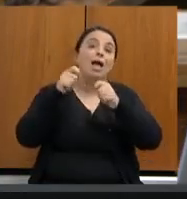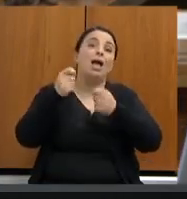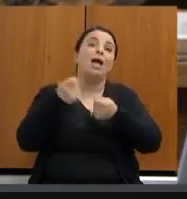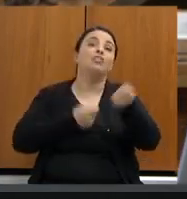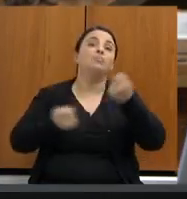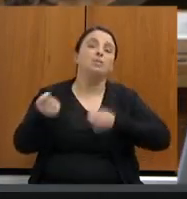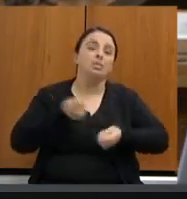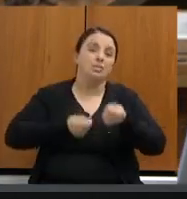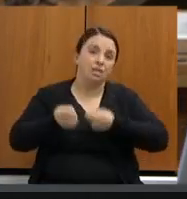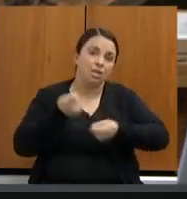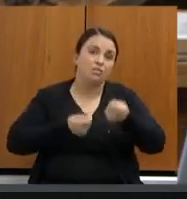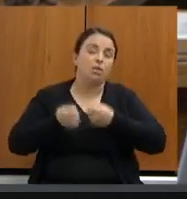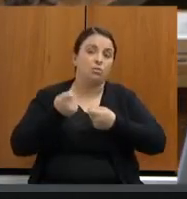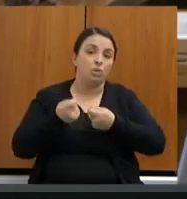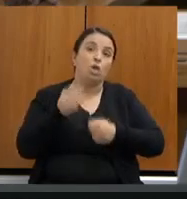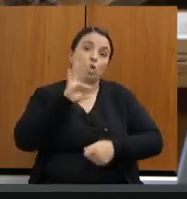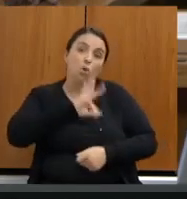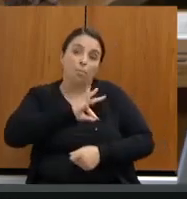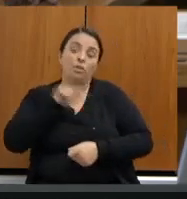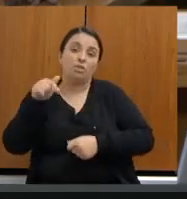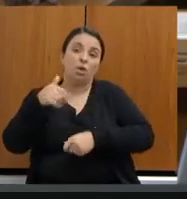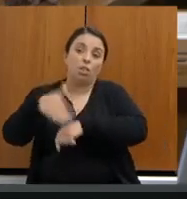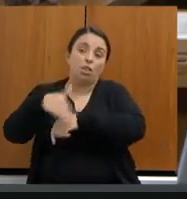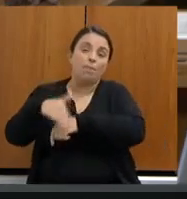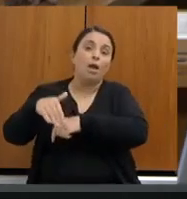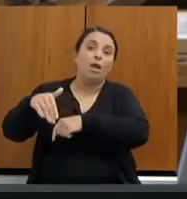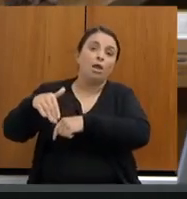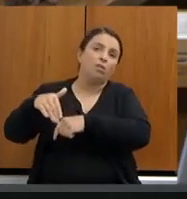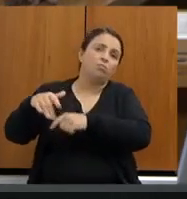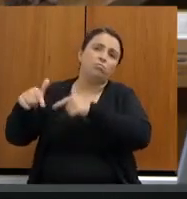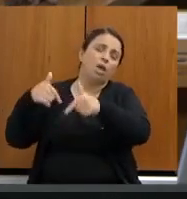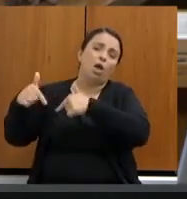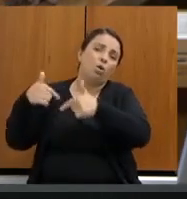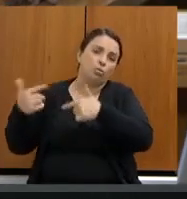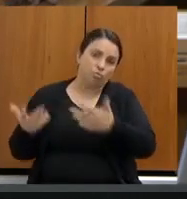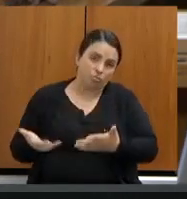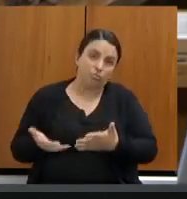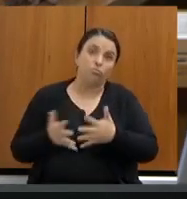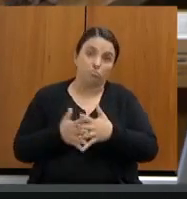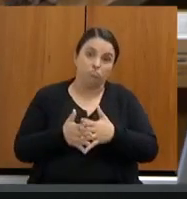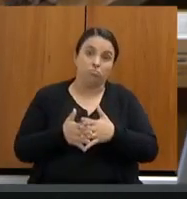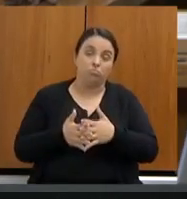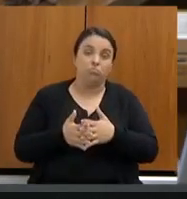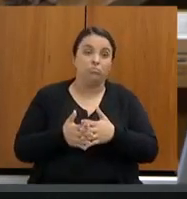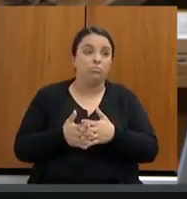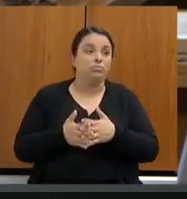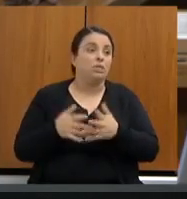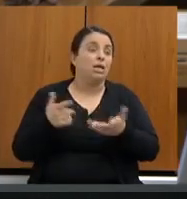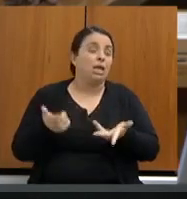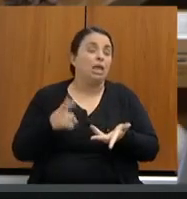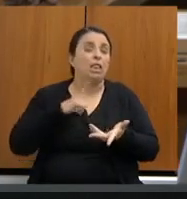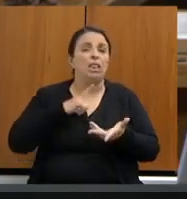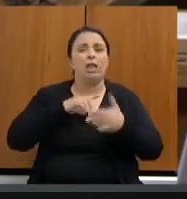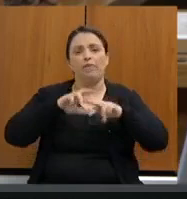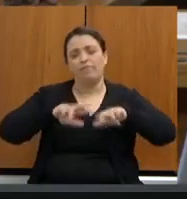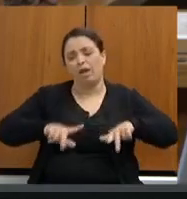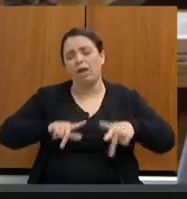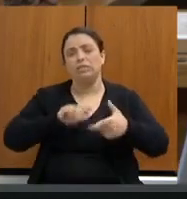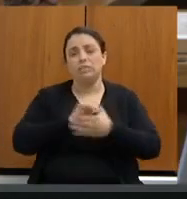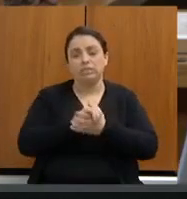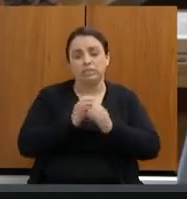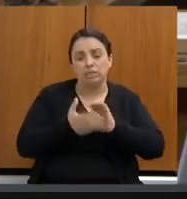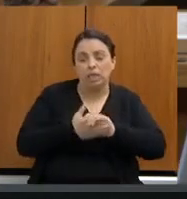podendo reforçar na rua mas com certeza as diversas sociedades e as